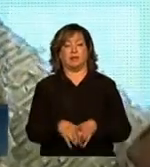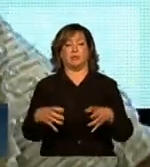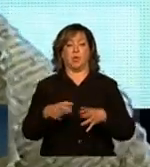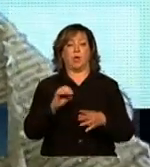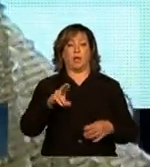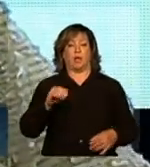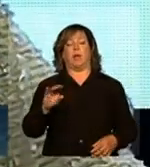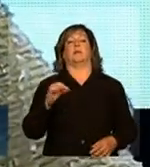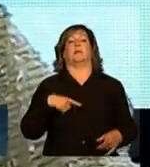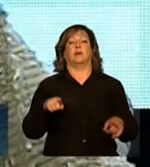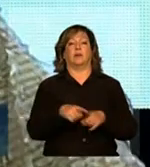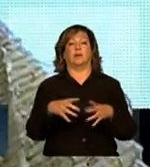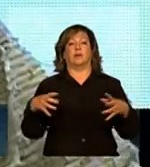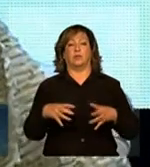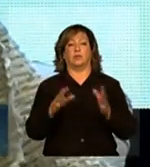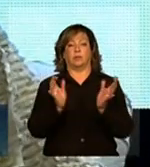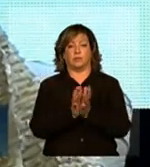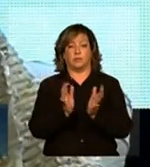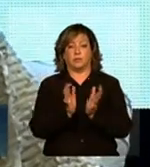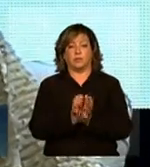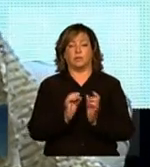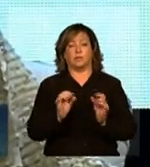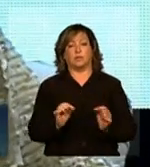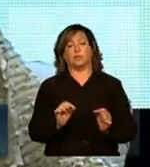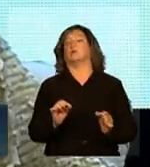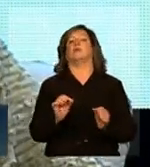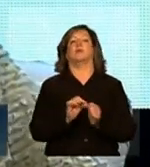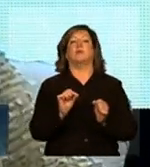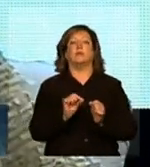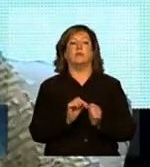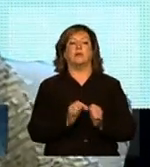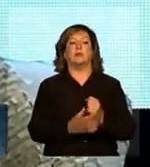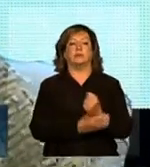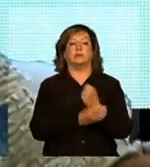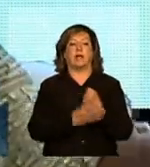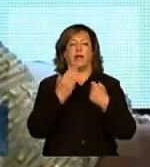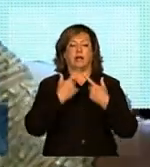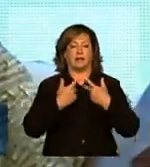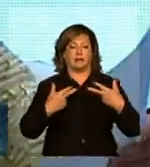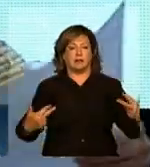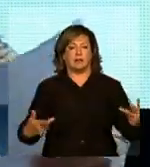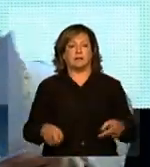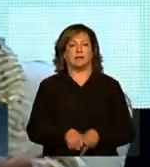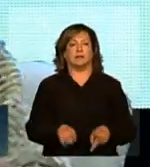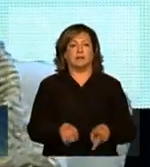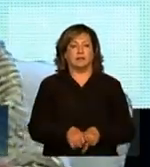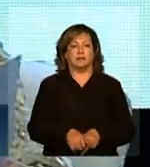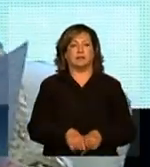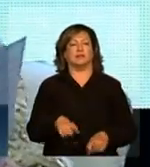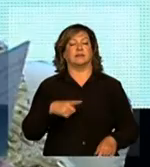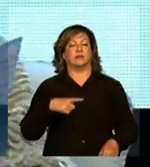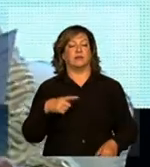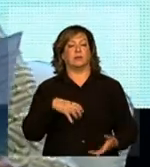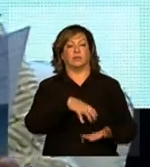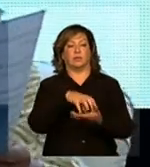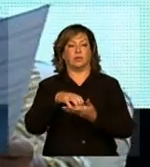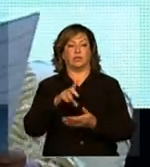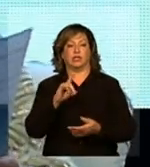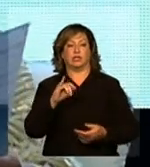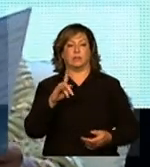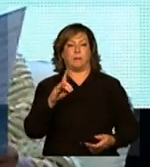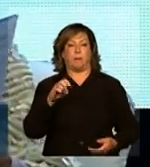Conab, constroem a Agenda de Segurança Alimentar. Os representantes de organismos internacionais, corpo